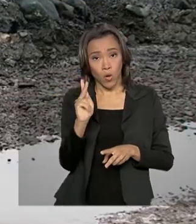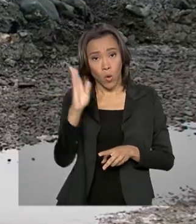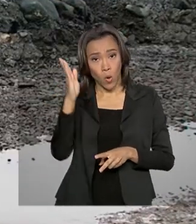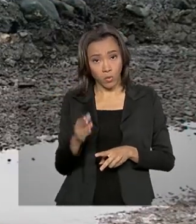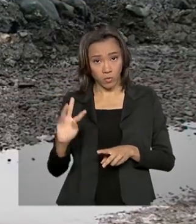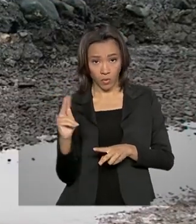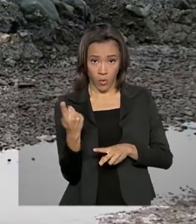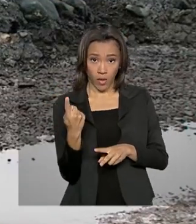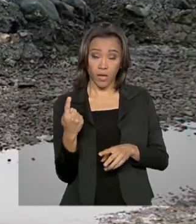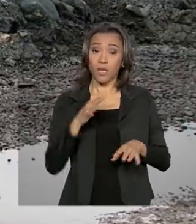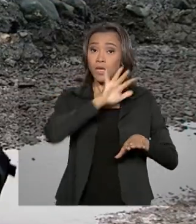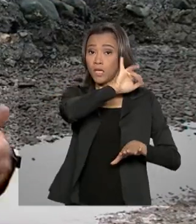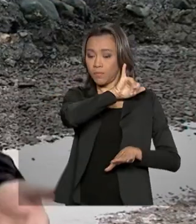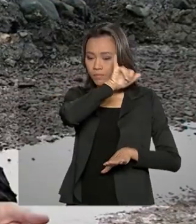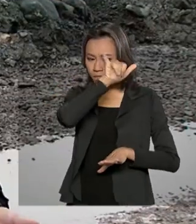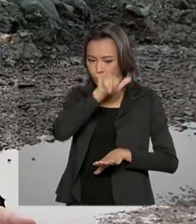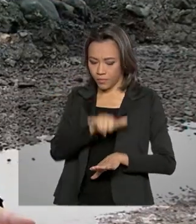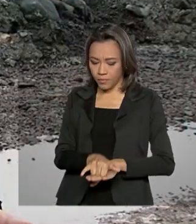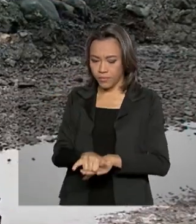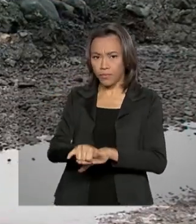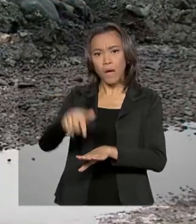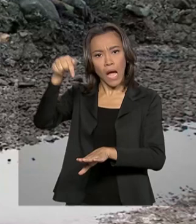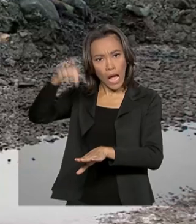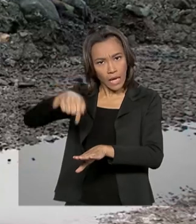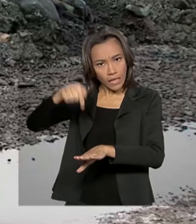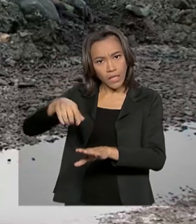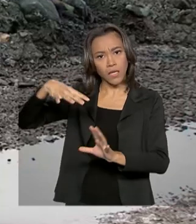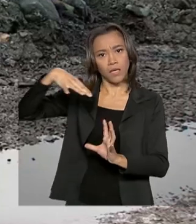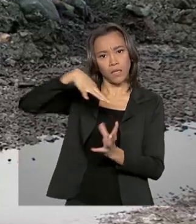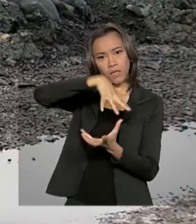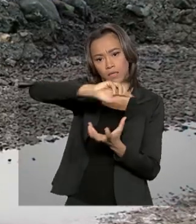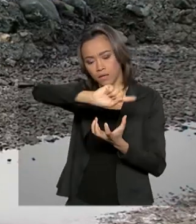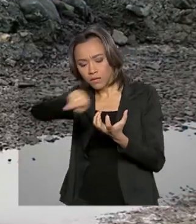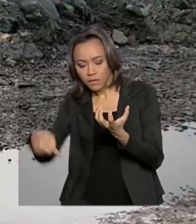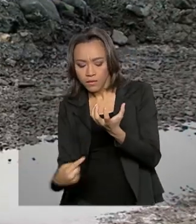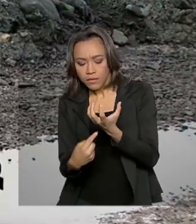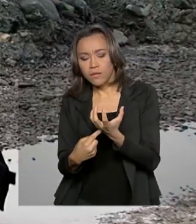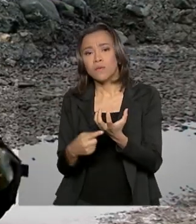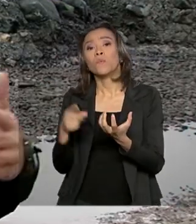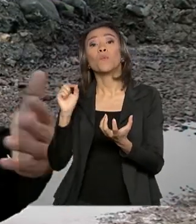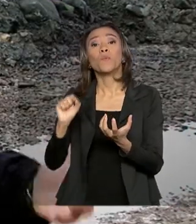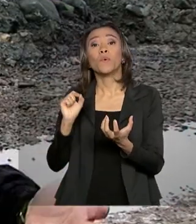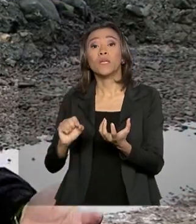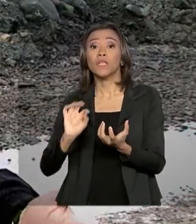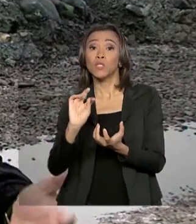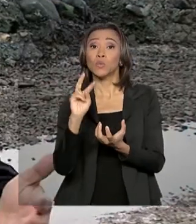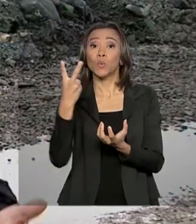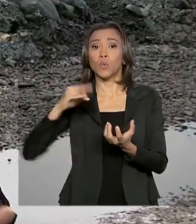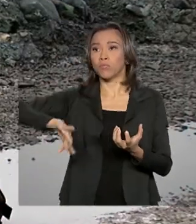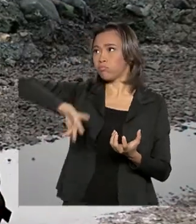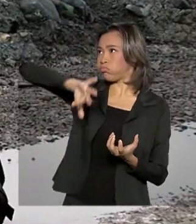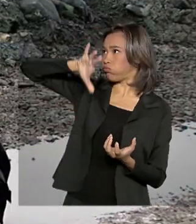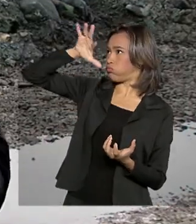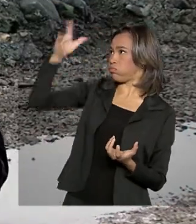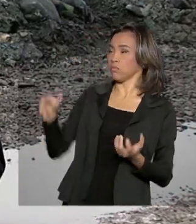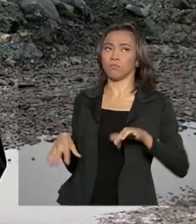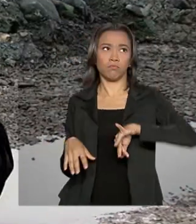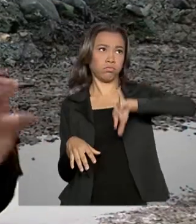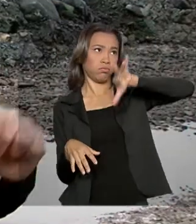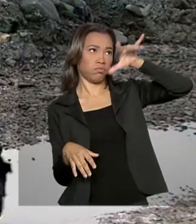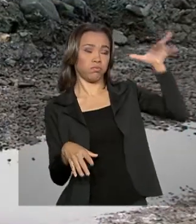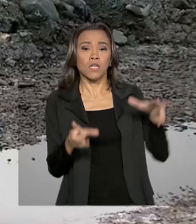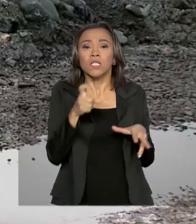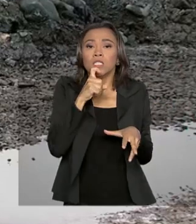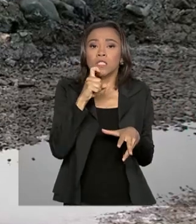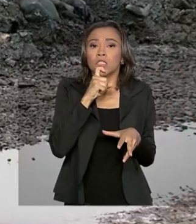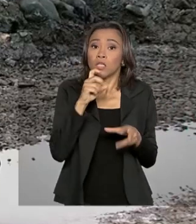na pista do aeroporto de Frei, já aqui na Antártica, ela acontece numa pista que é cercada por duas geleiras. Por isso, o piloto precisa ter uma